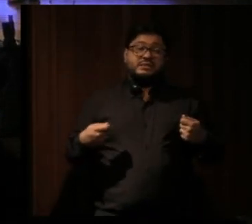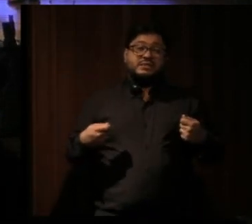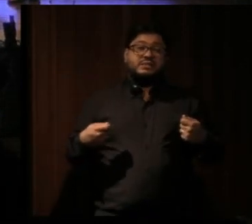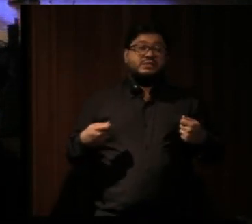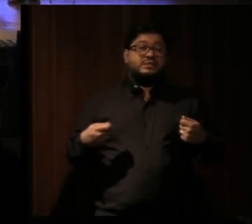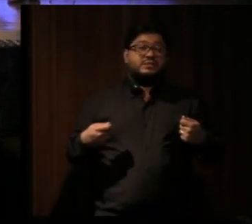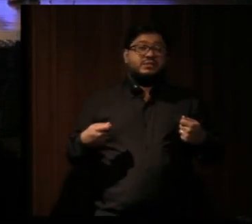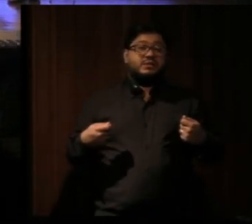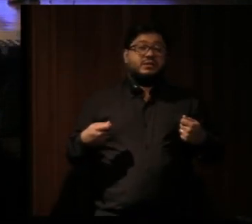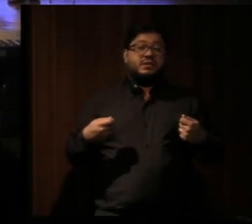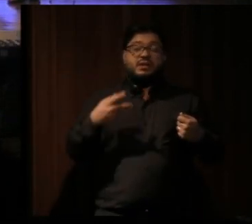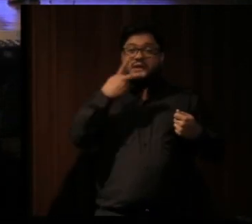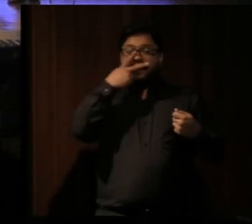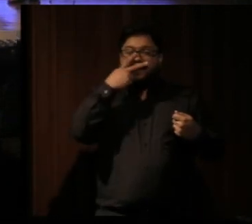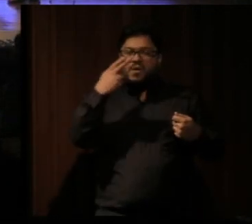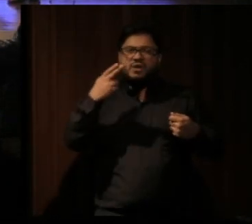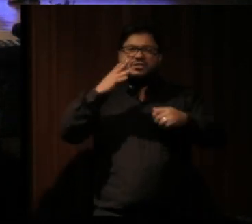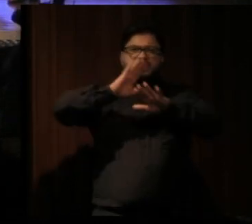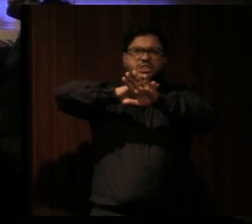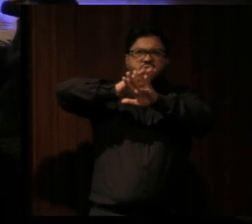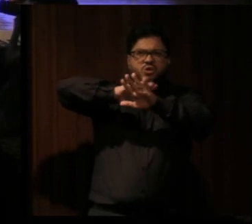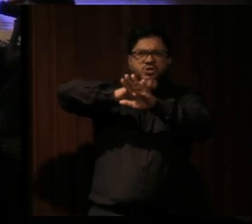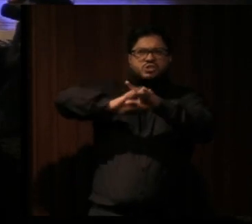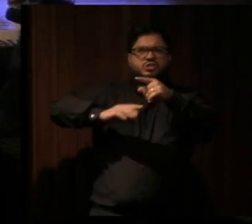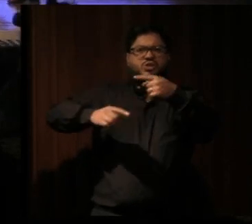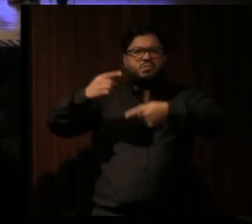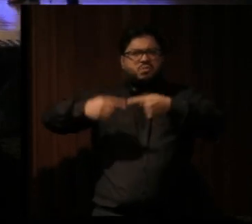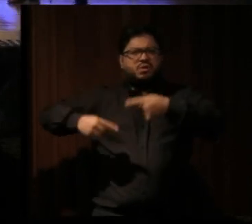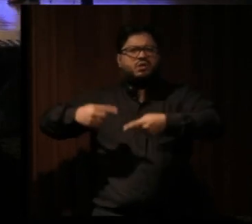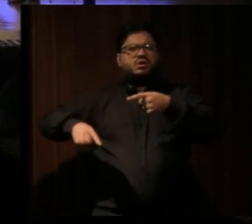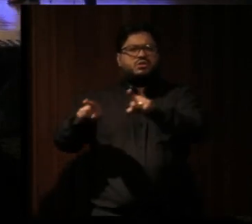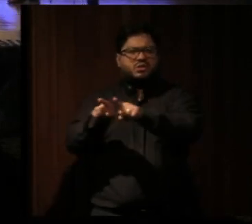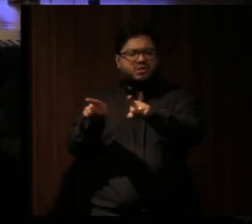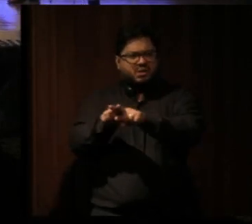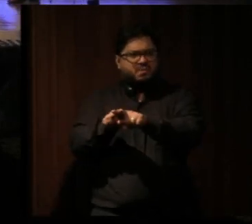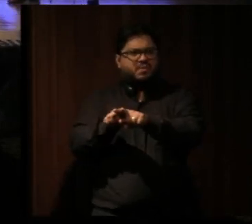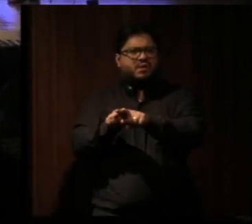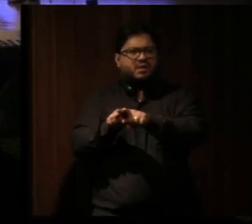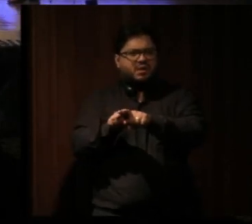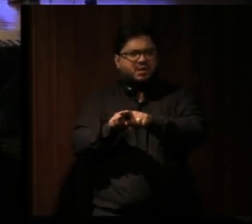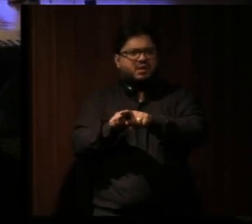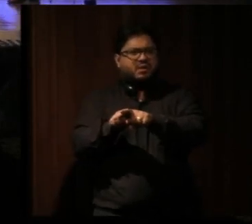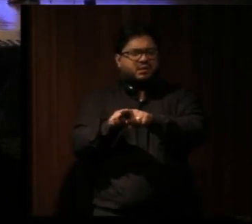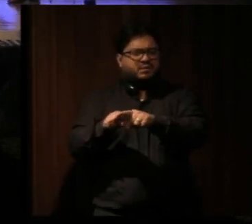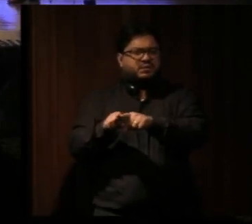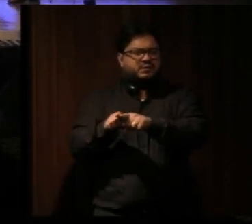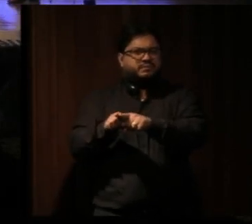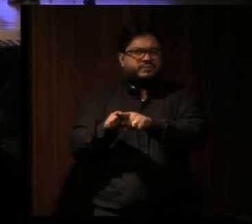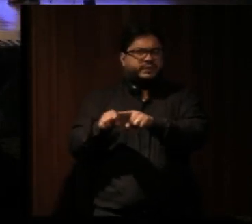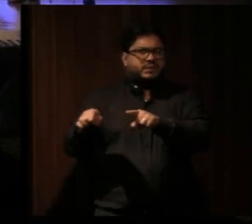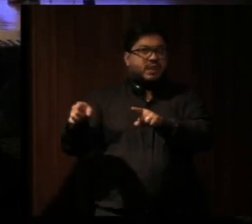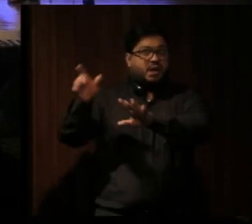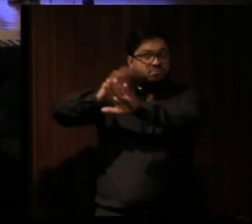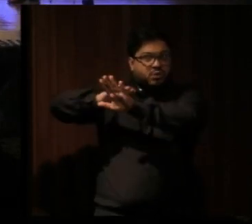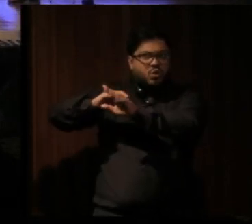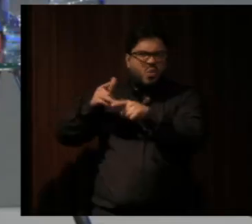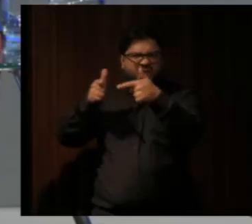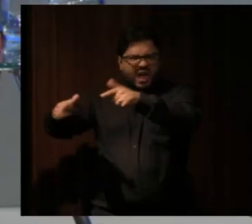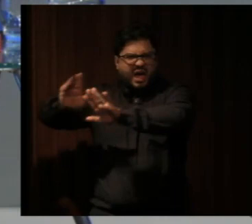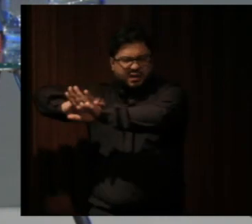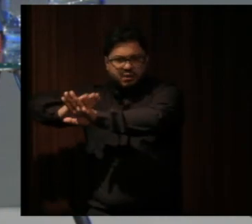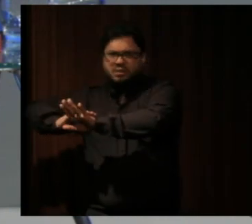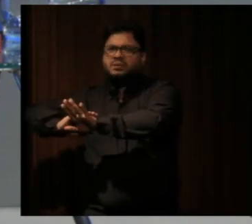eh pano de fundo político ideológico também que tá eh envolvido Num ataque eh